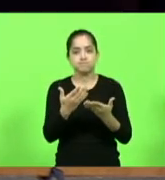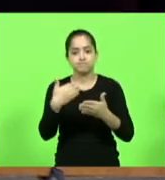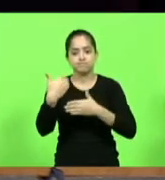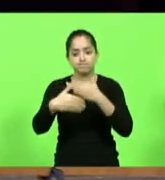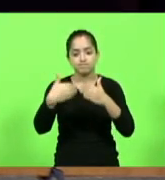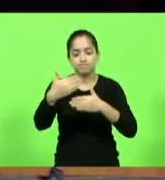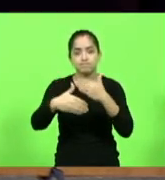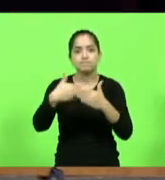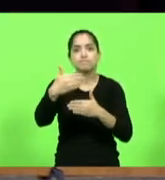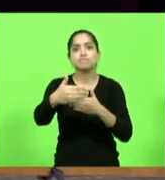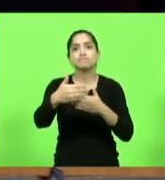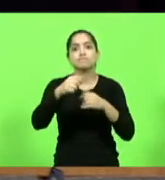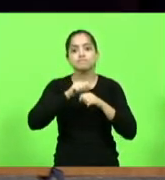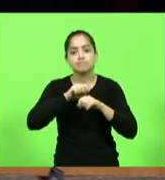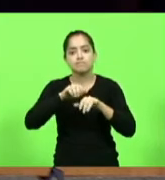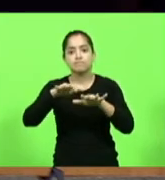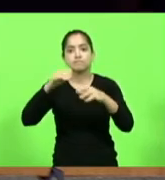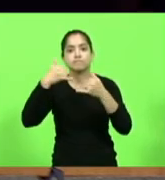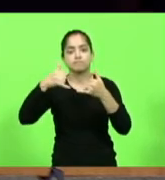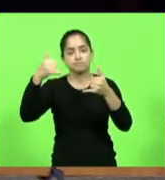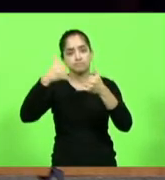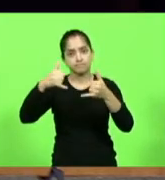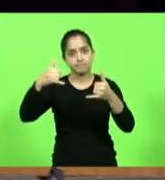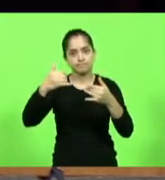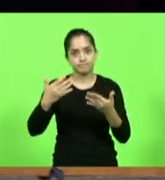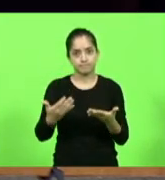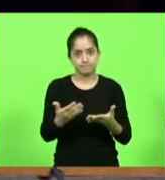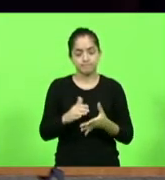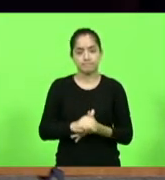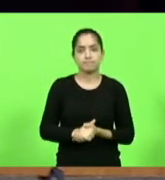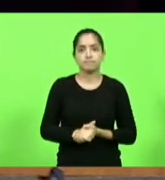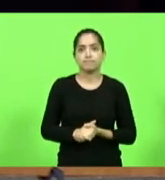caso de Caçador e de outros municípios.